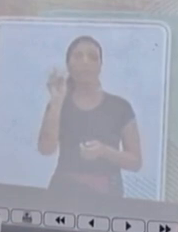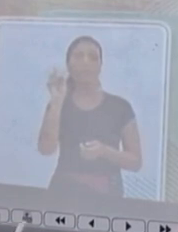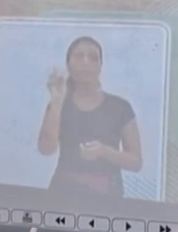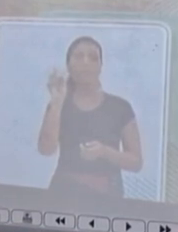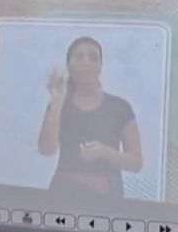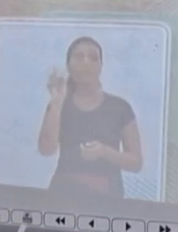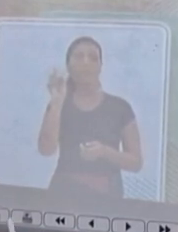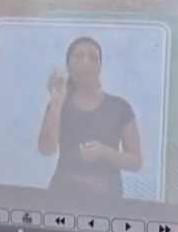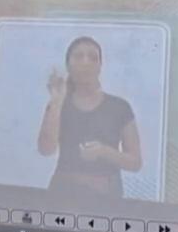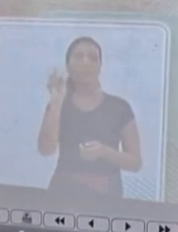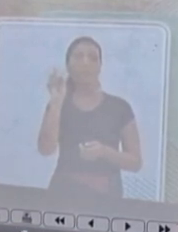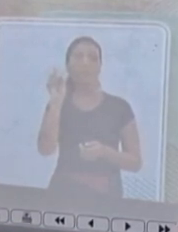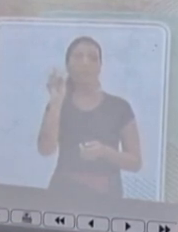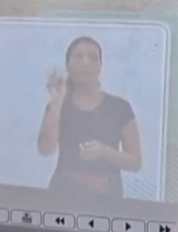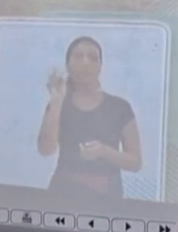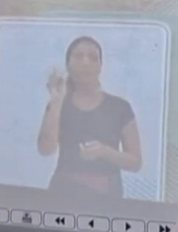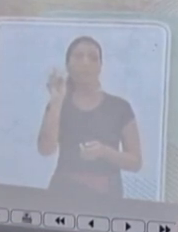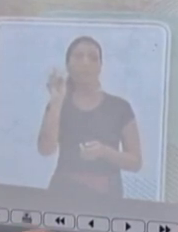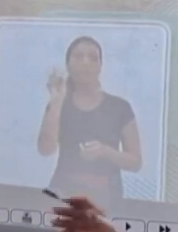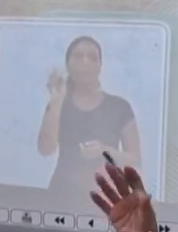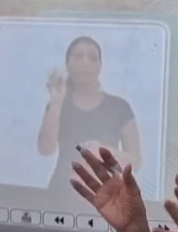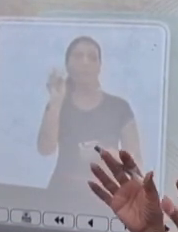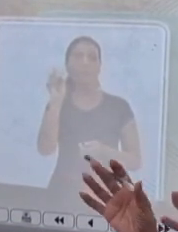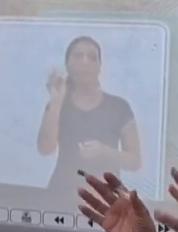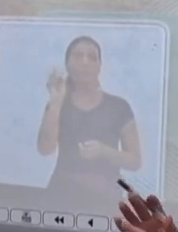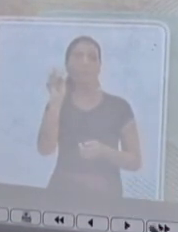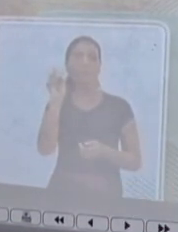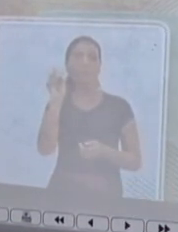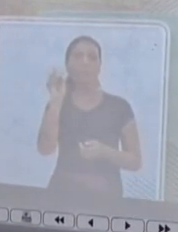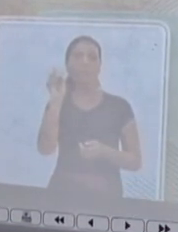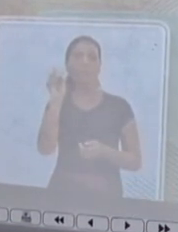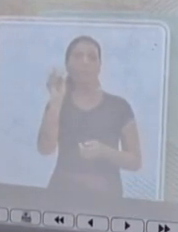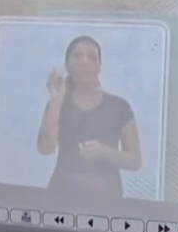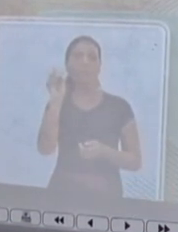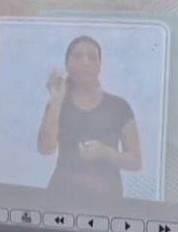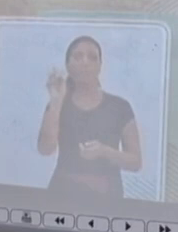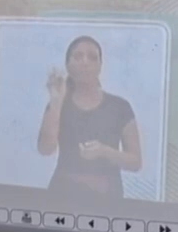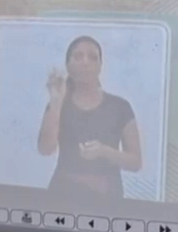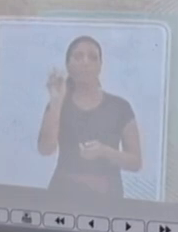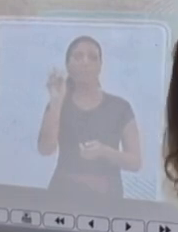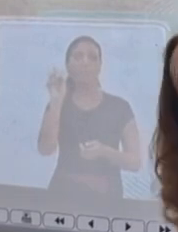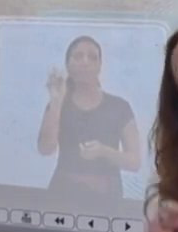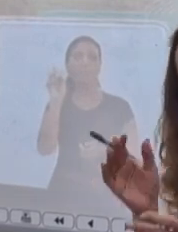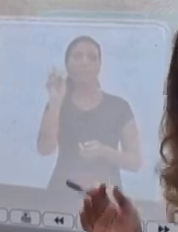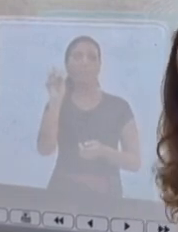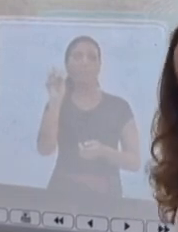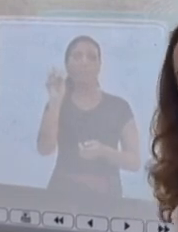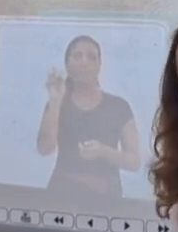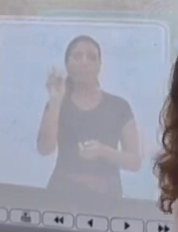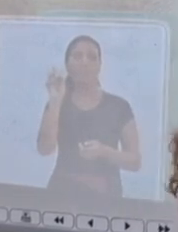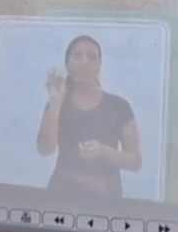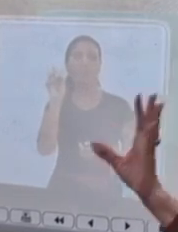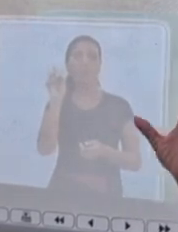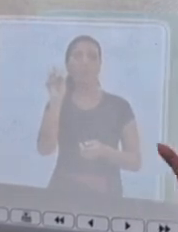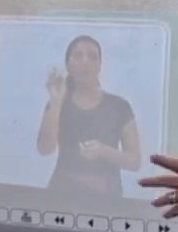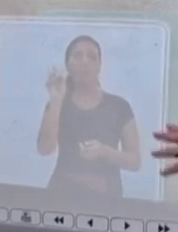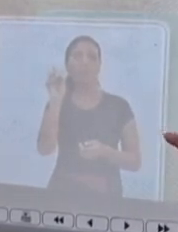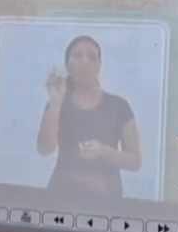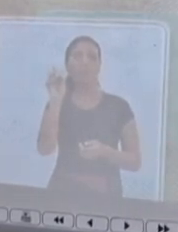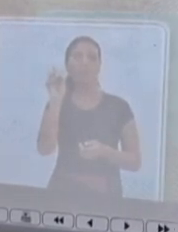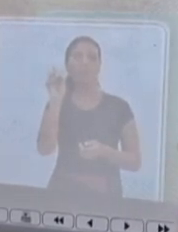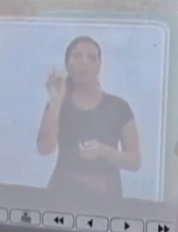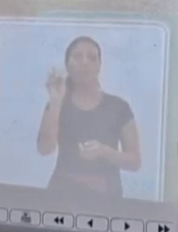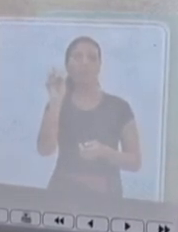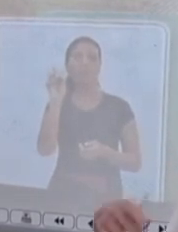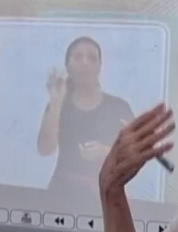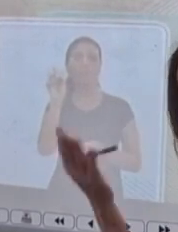Fernanda. Nessa pesquisa, aí nisso que a gente já tinha duas coreografias, eu falei, ah, Tereza, vamos montar um grupo de dança. Ah, não, grupo não, vai